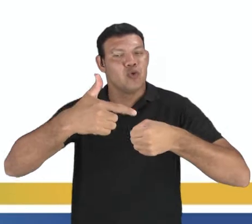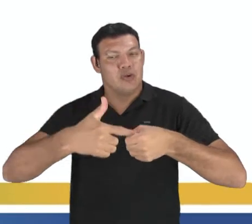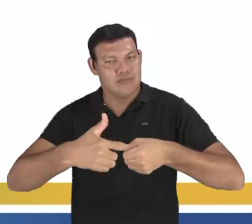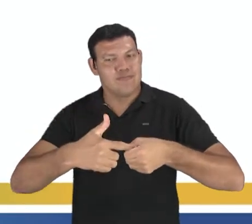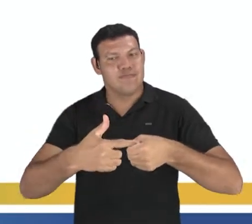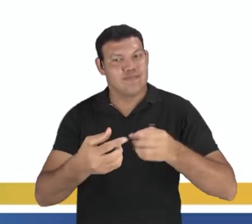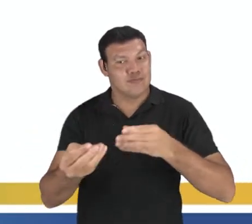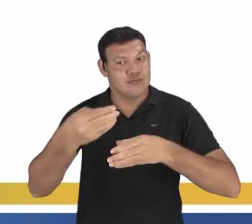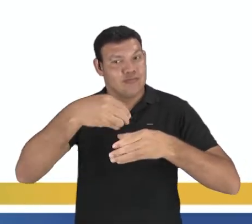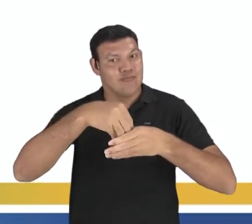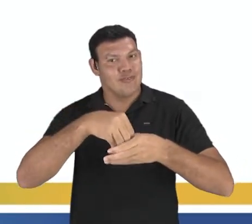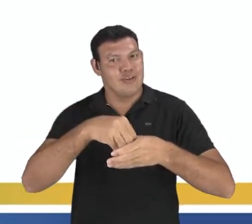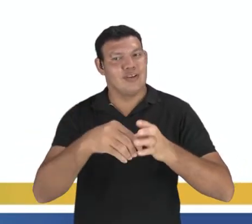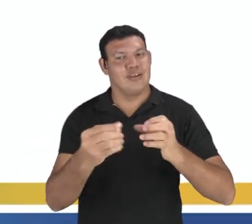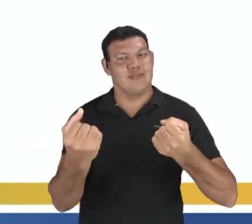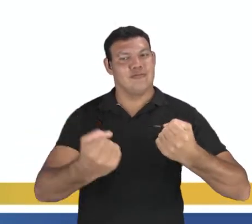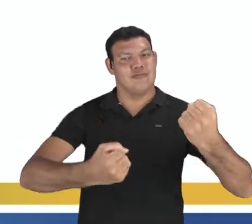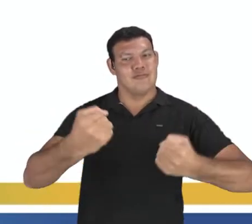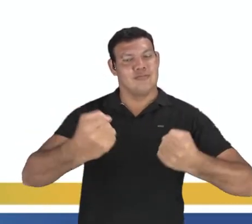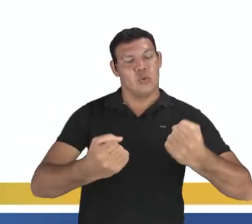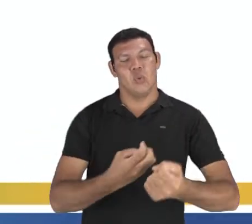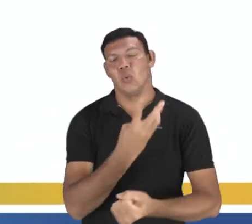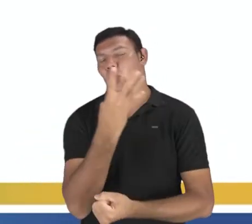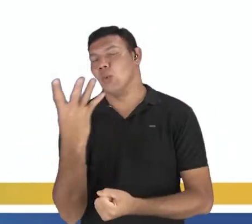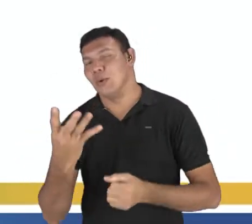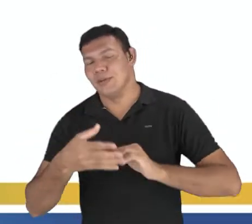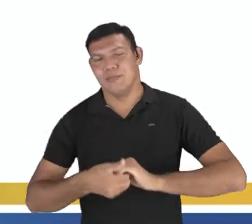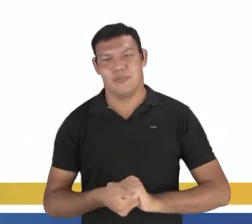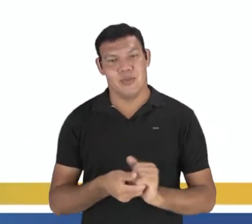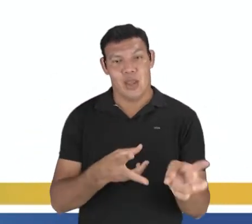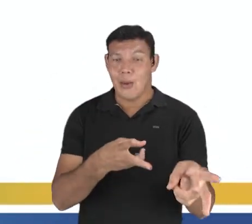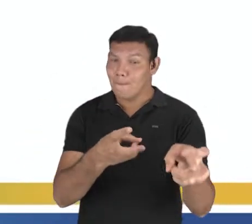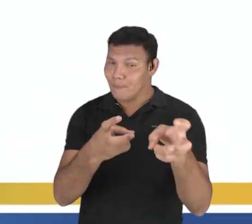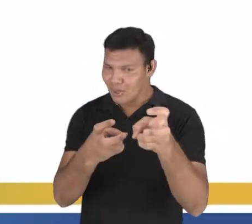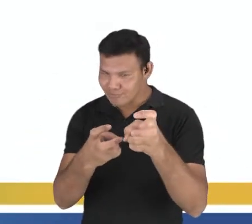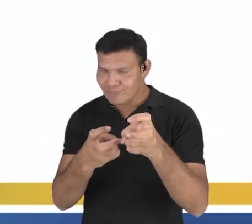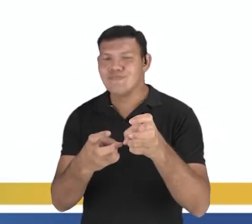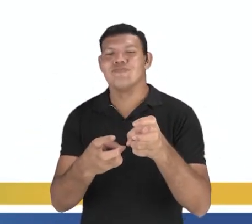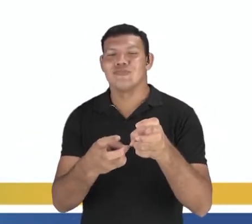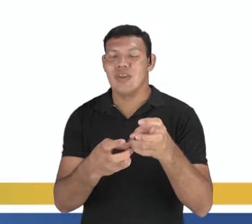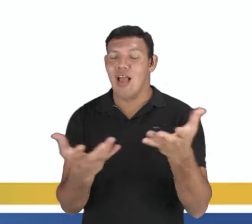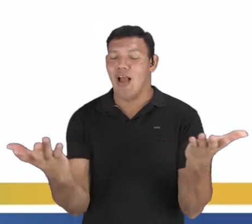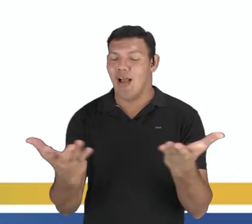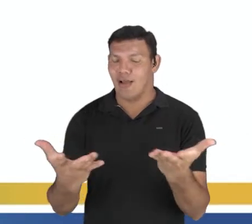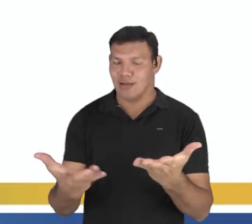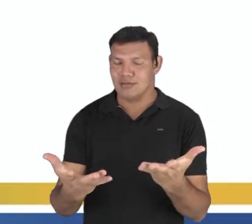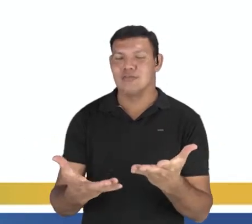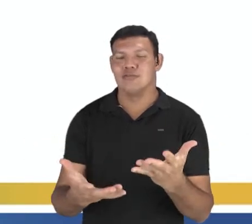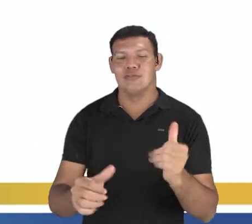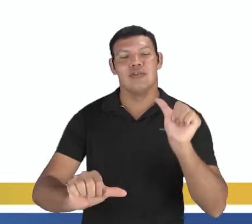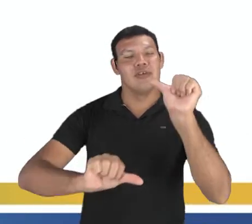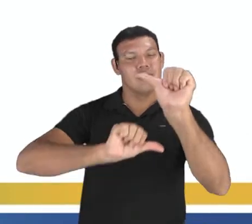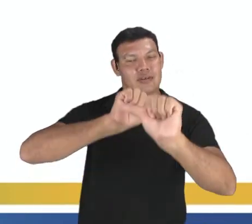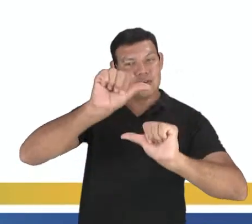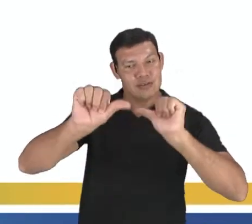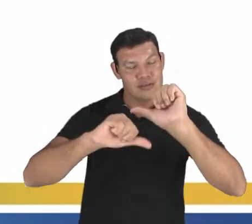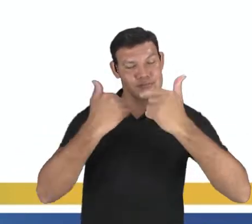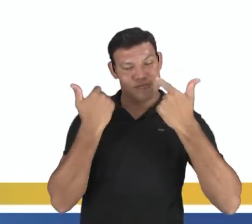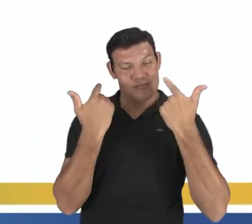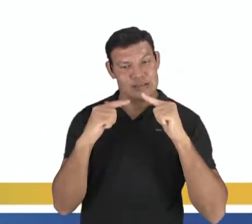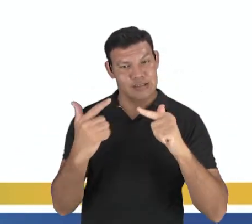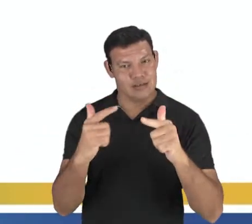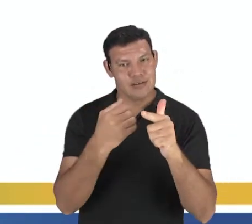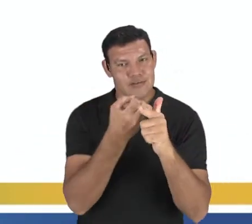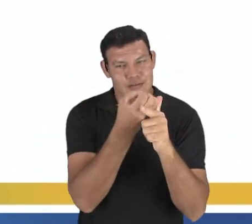no veículo? Então aí vocês vão perceber que nós devemos transcrever essa situação para a